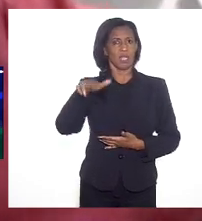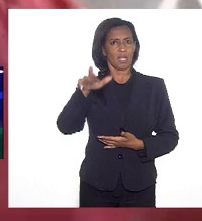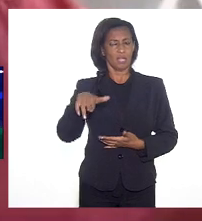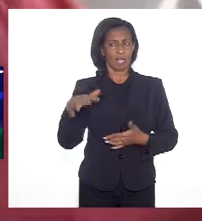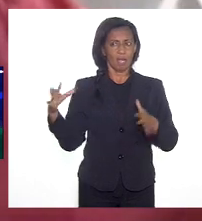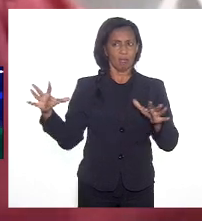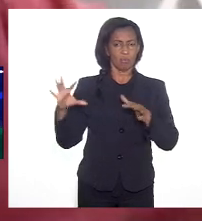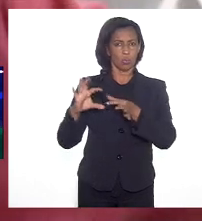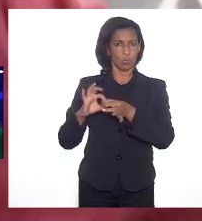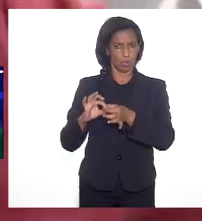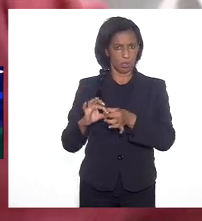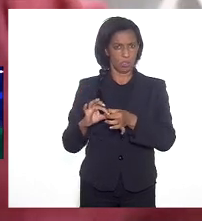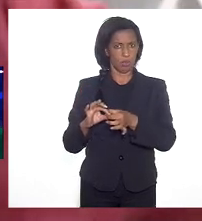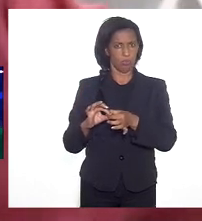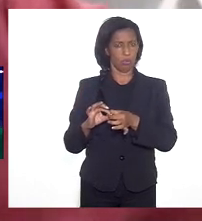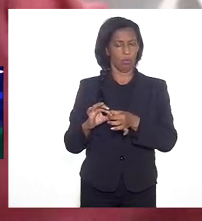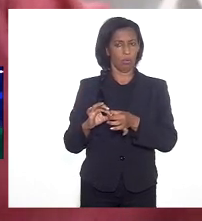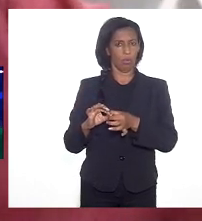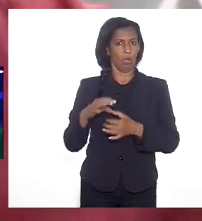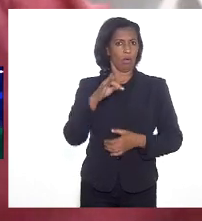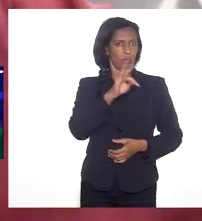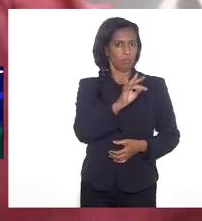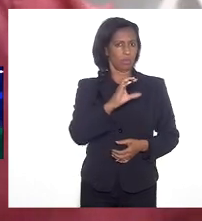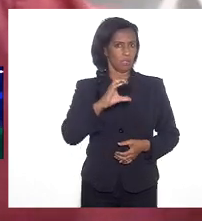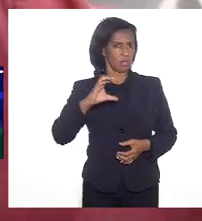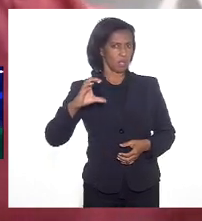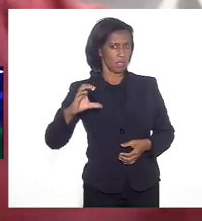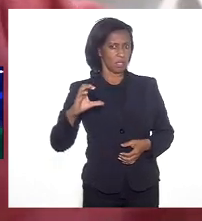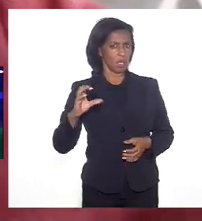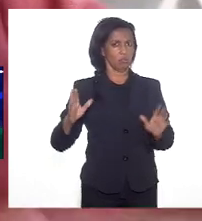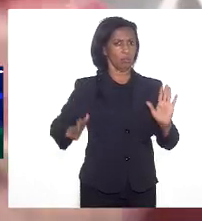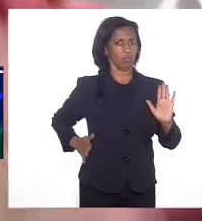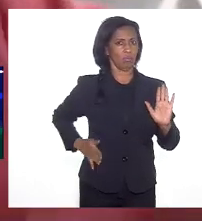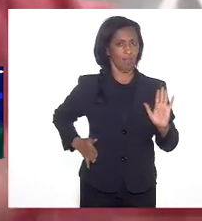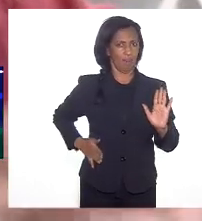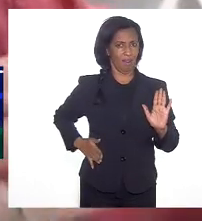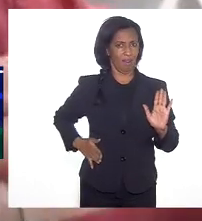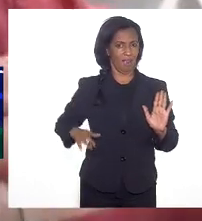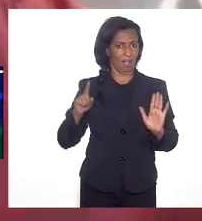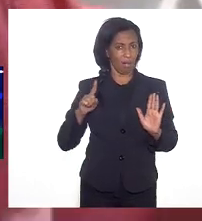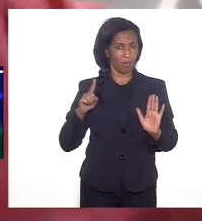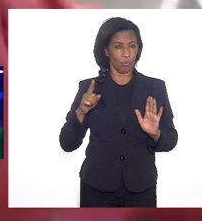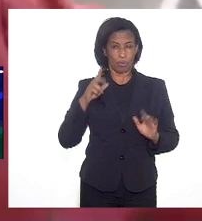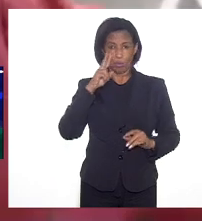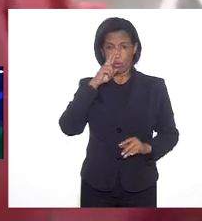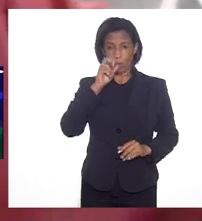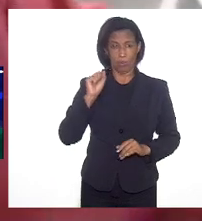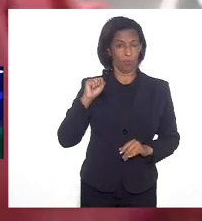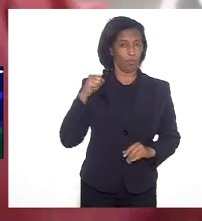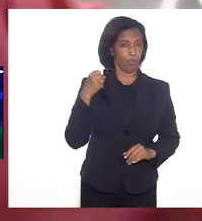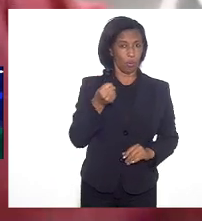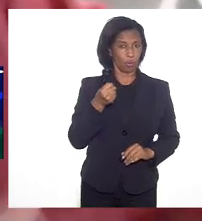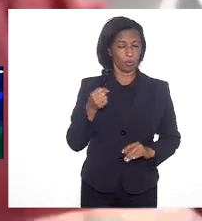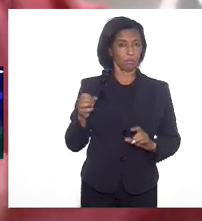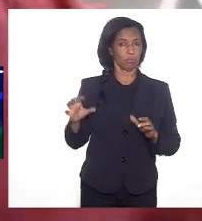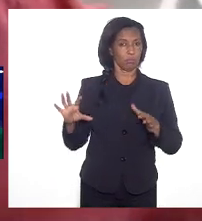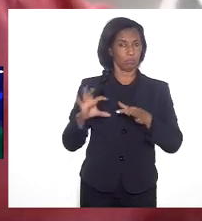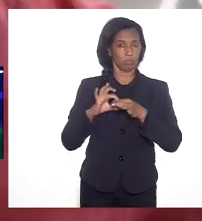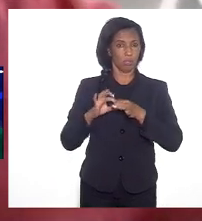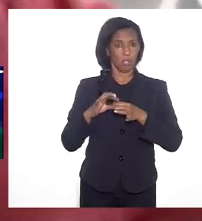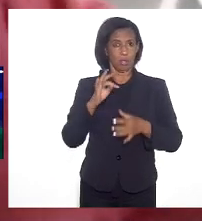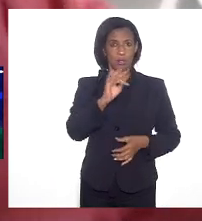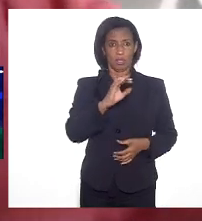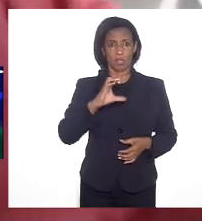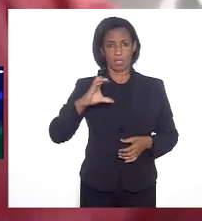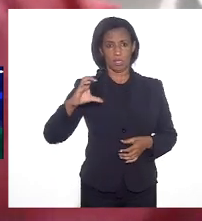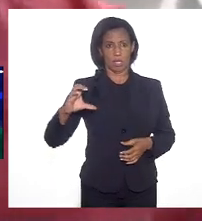diretamente ligadas aos comandos centrais do tráfico de drogas num braço específico do tráfico de drogas no terceiro